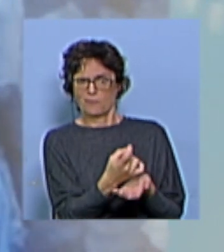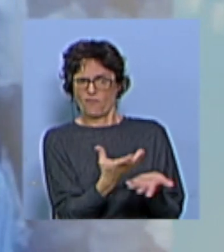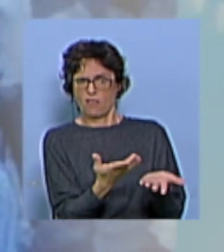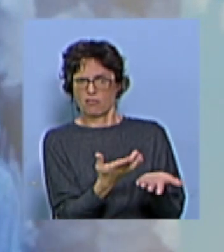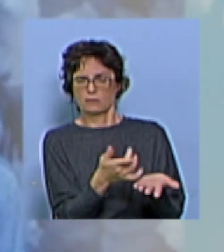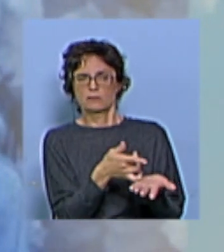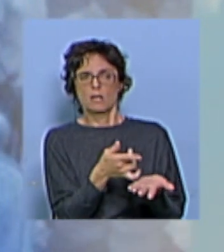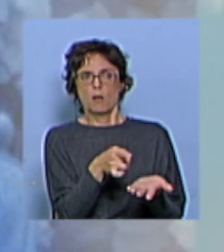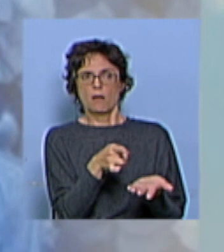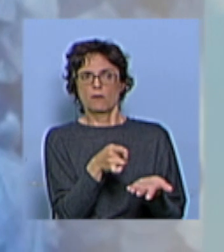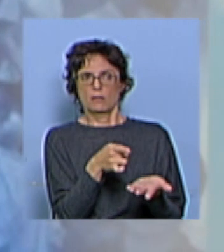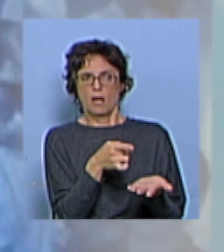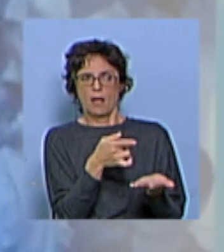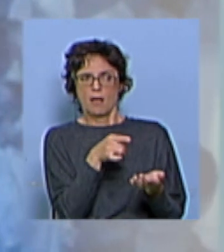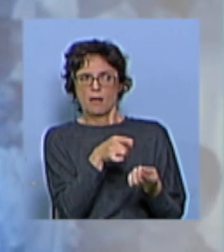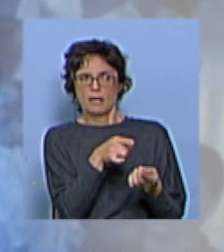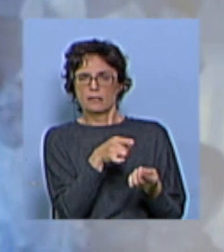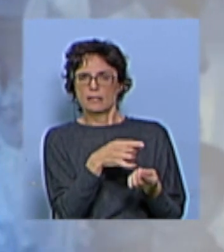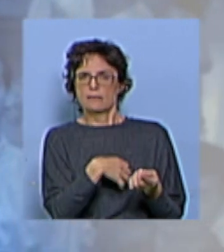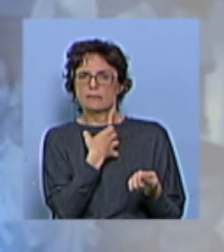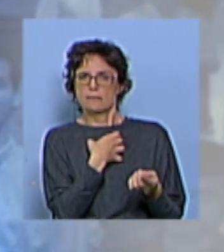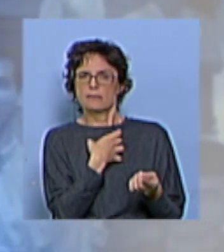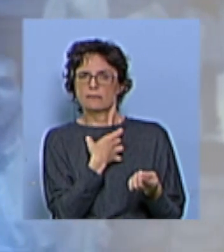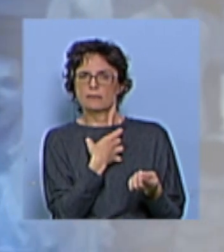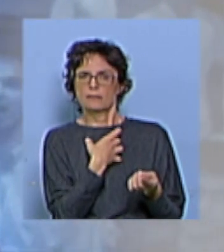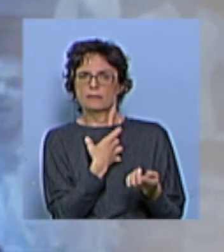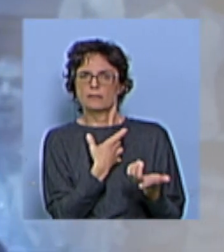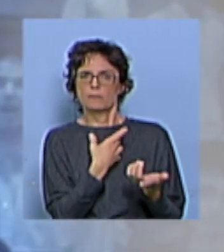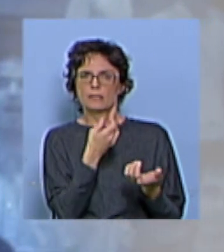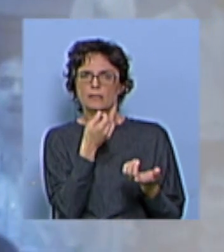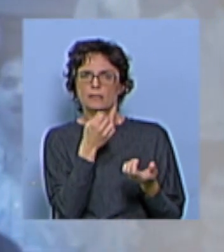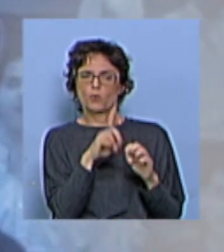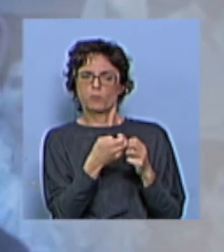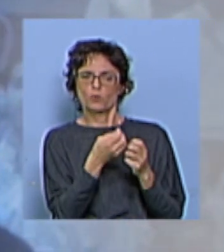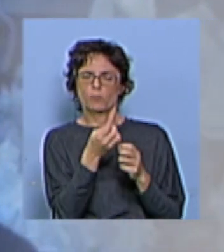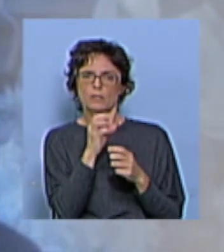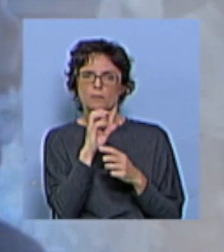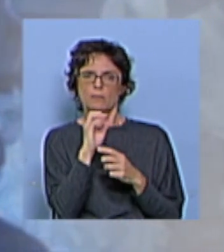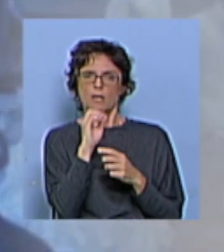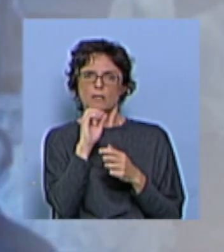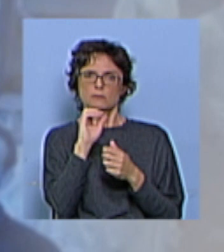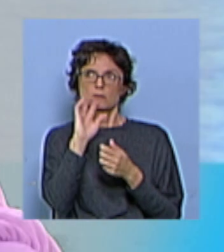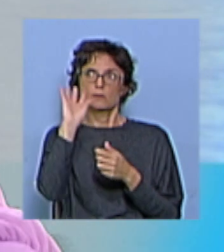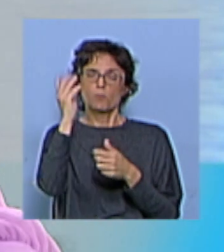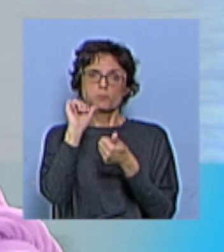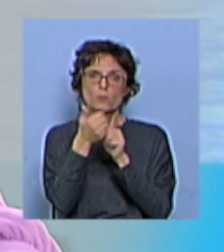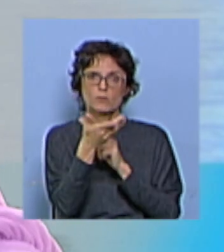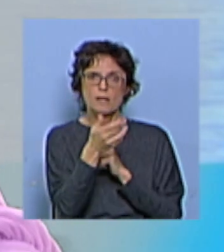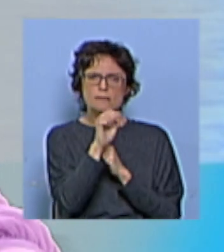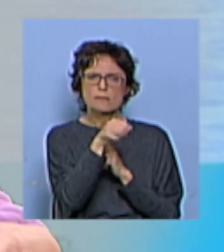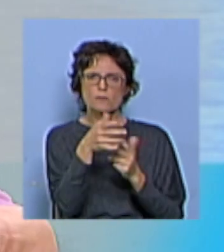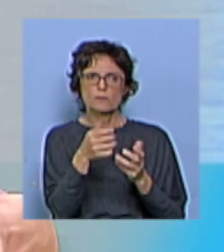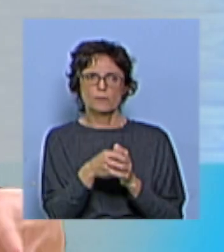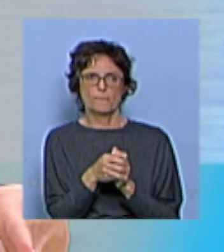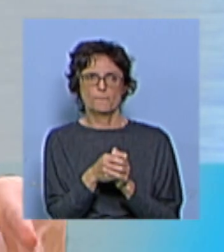perante o ambiente. É interessante perceber isso também nestes contextos mais desfavorecidos? Sim, Nós temos